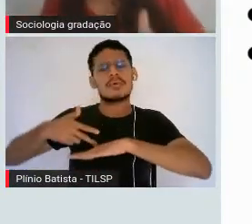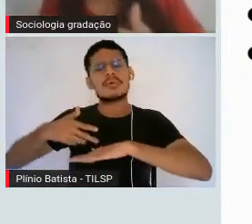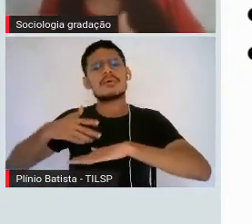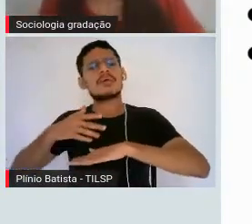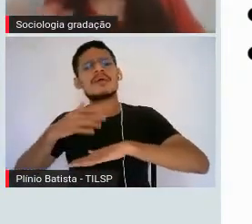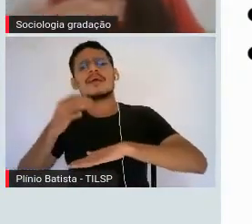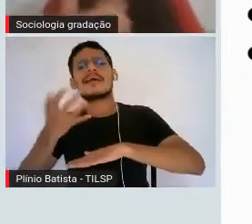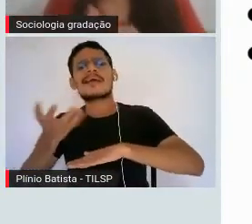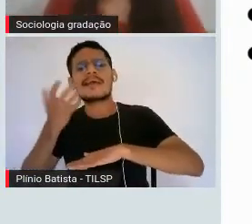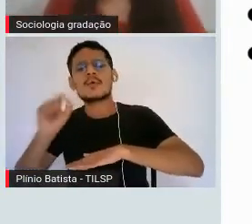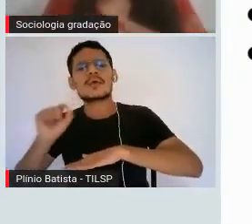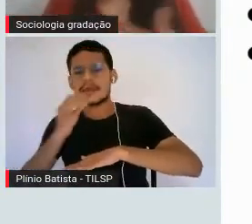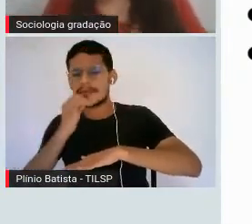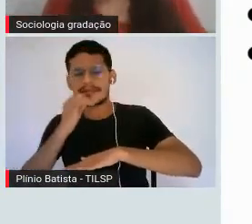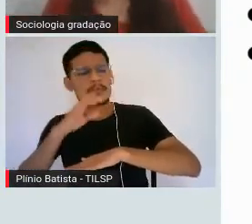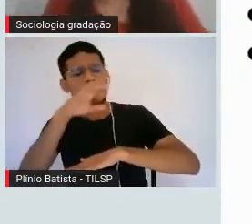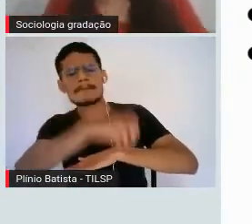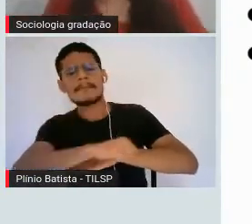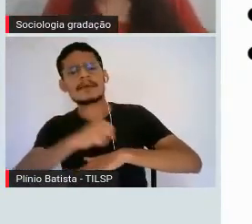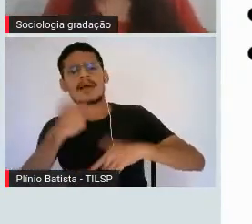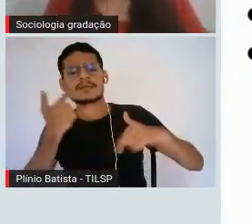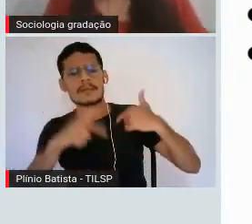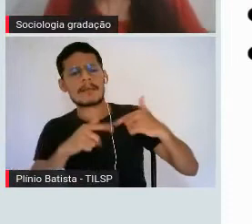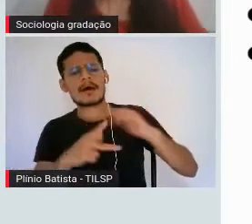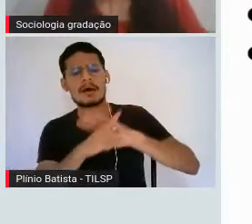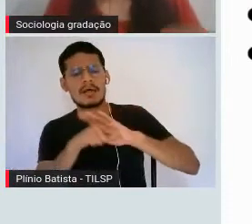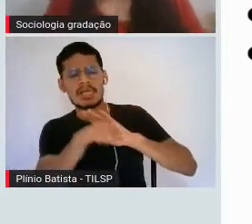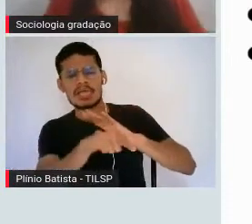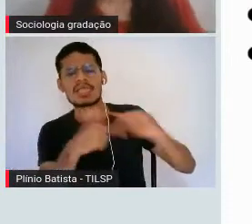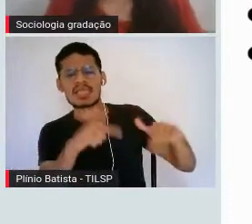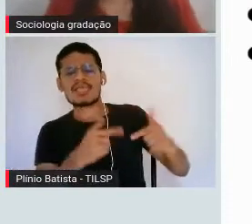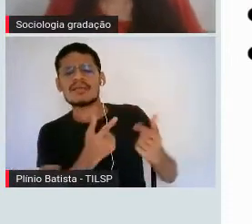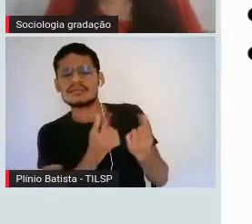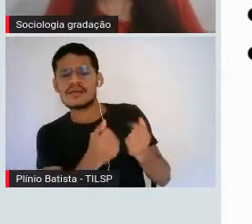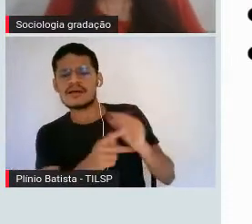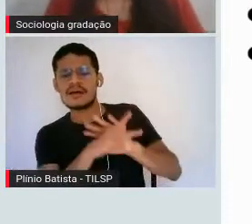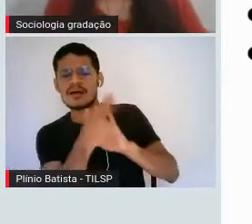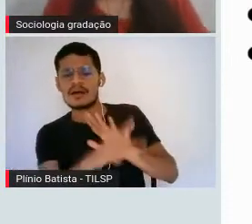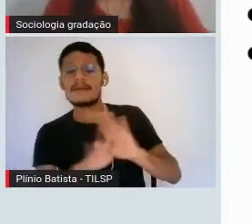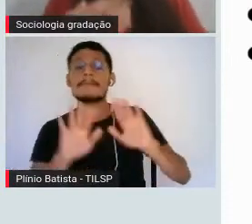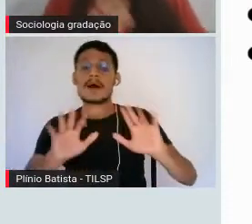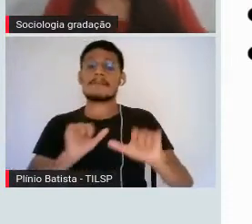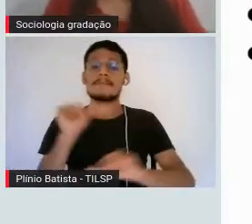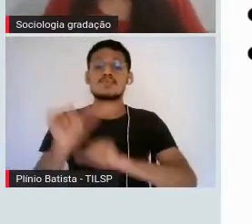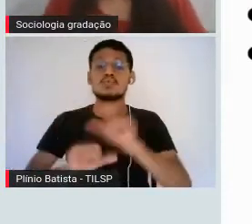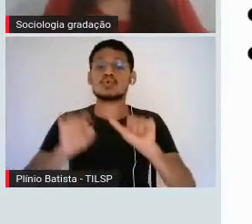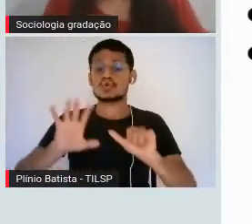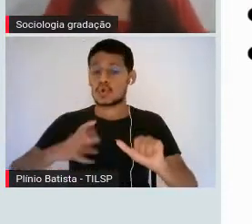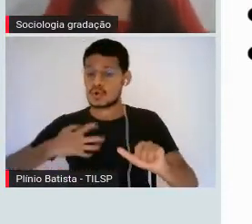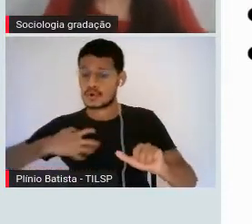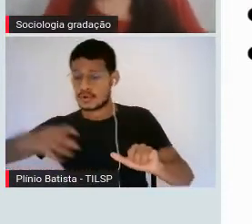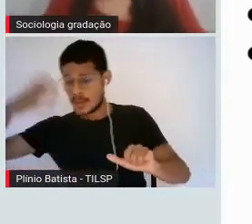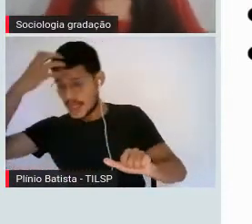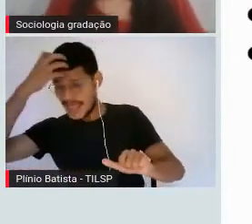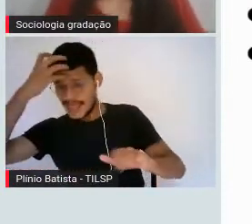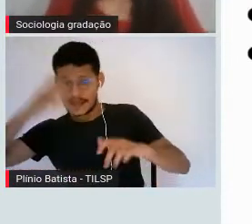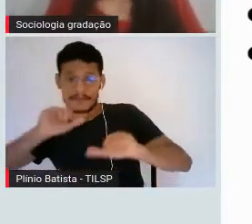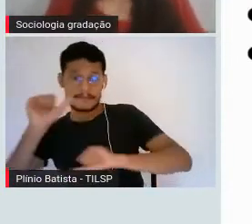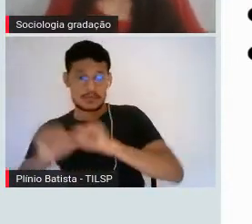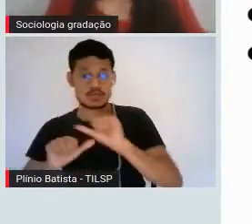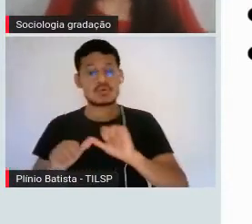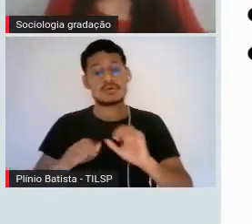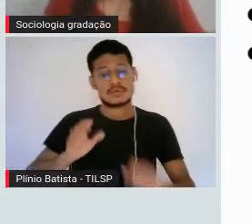absorvendo todo o trabalho, dinheiro, organização, ou seja, só muda de uma classe para outra. E quando eu citei Marx, é